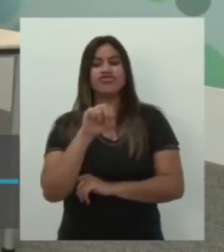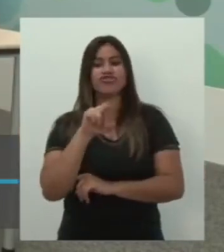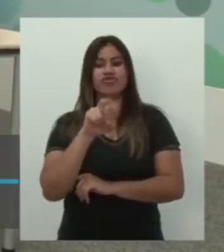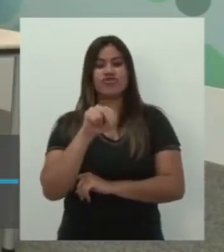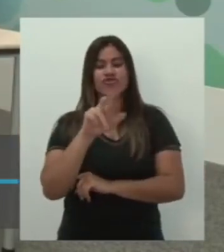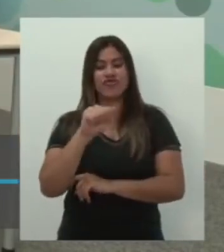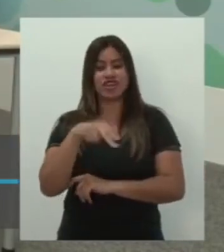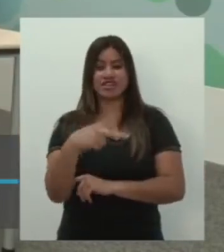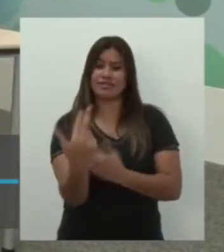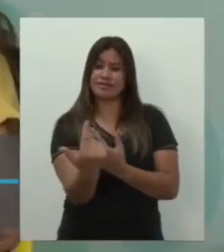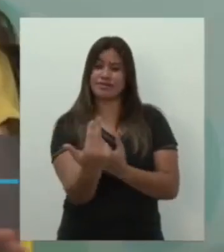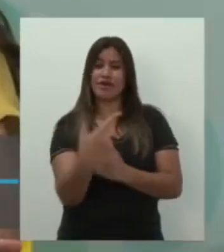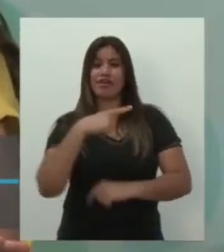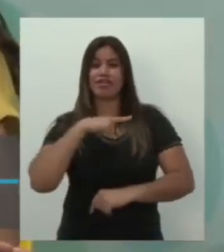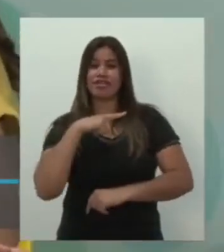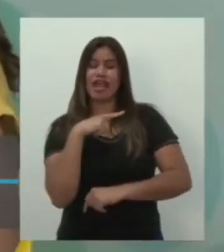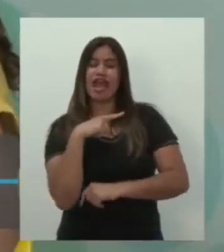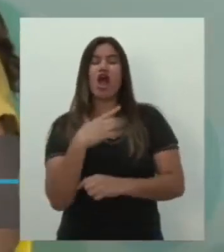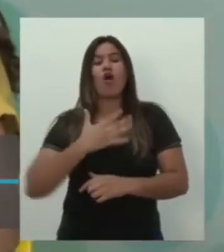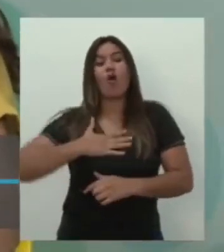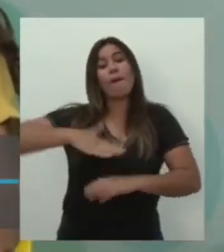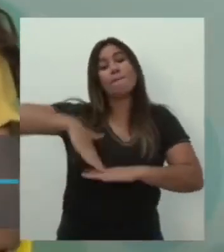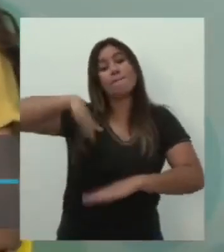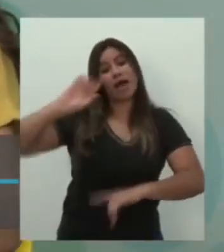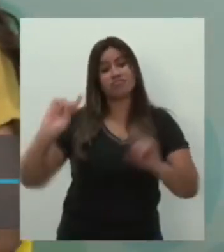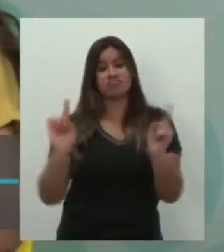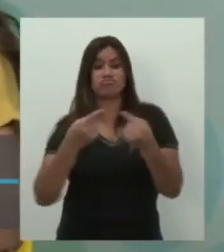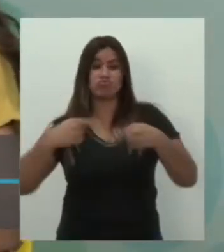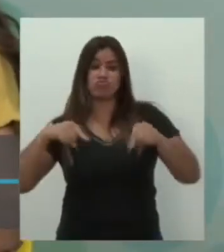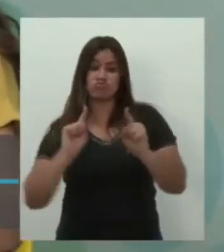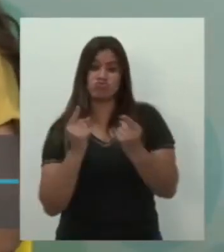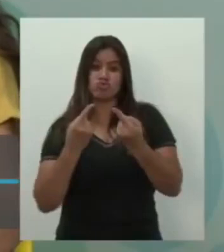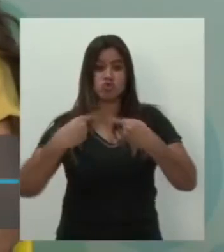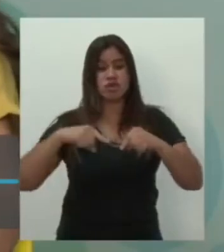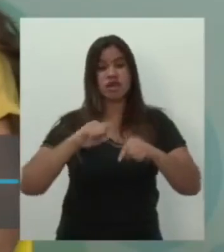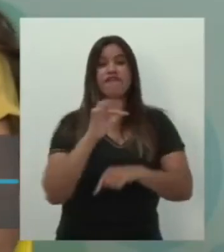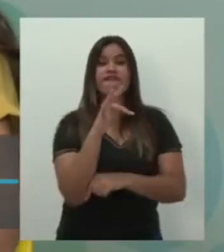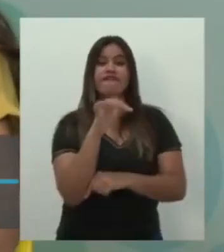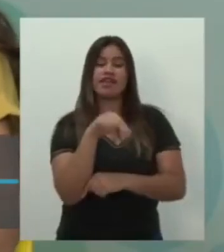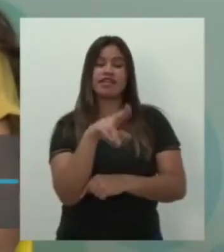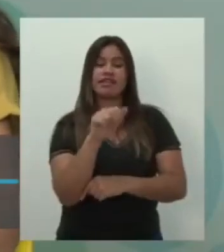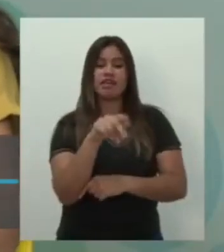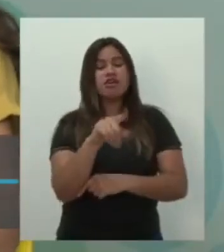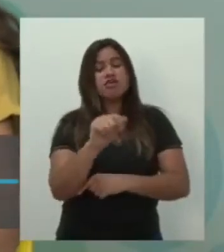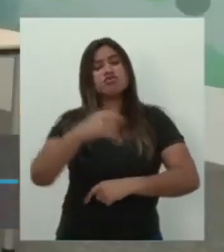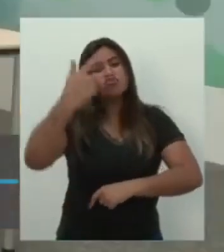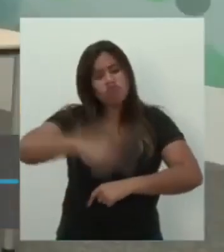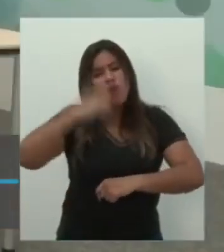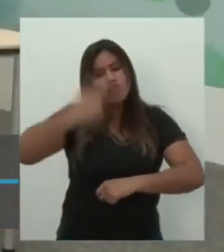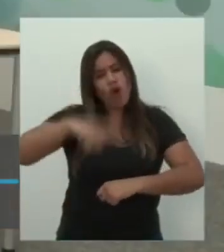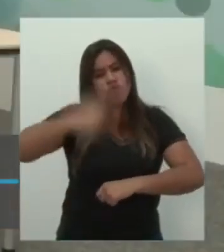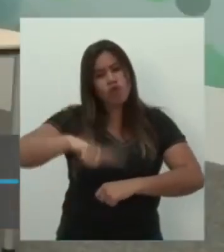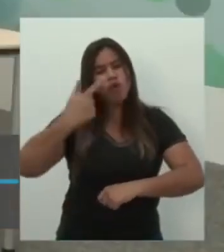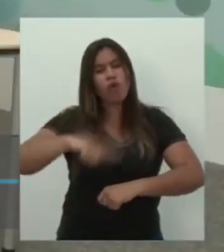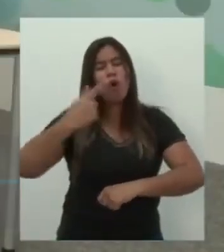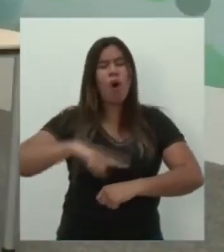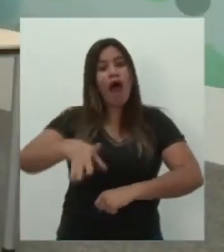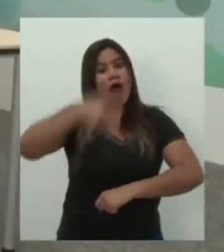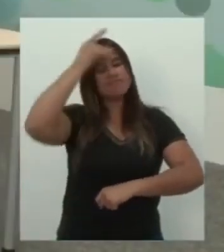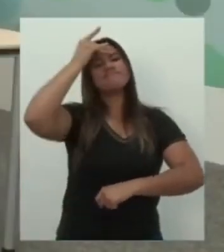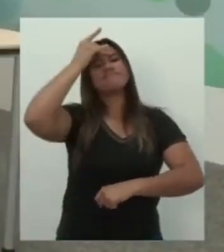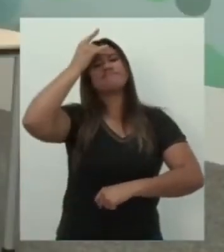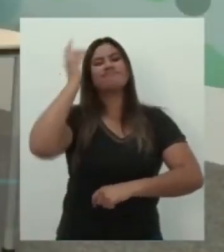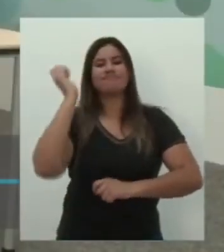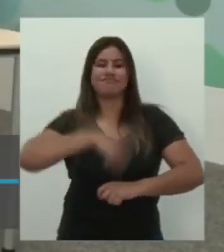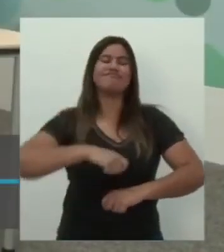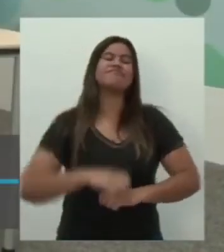comigo, ela disse que é mais música. E o Fernando disse que tem que ouvir várias vezes para poder decorar. Olha, por que nós fizemos essa